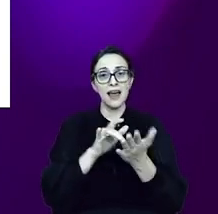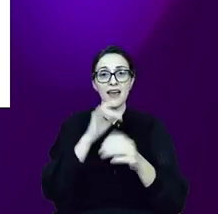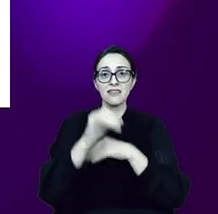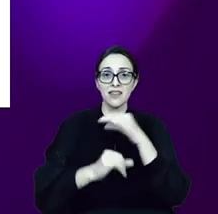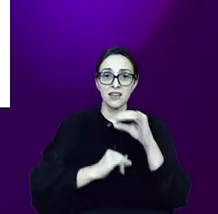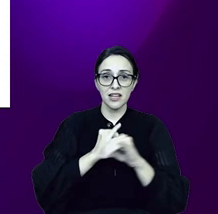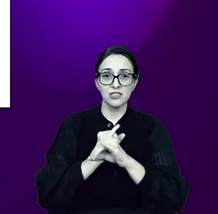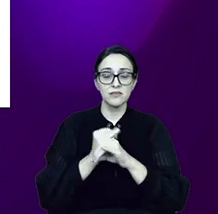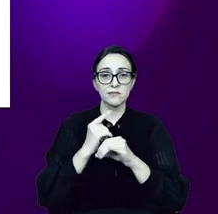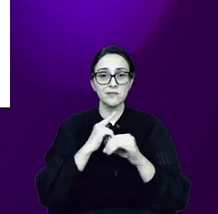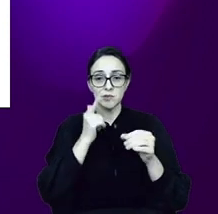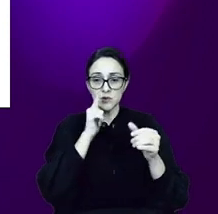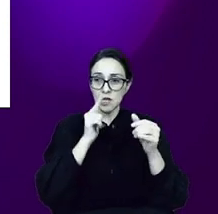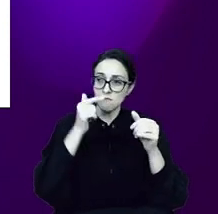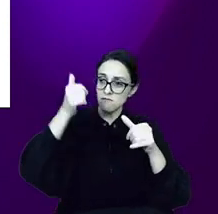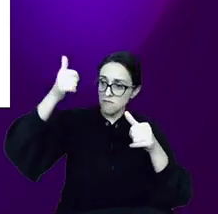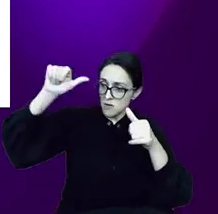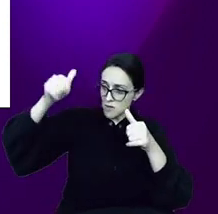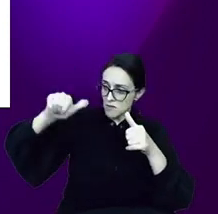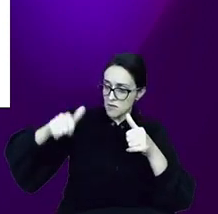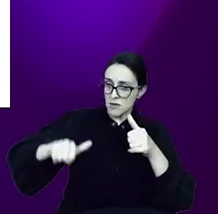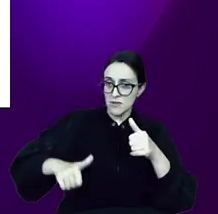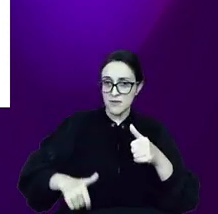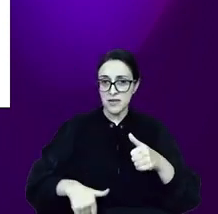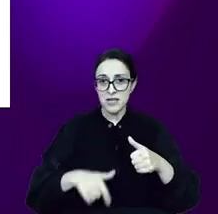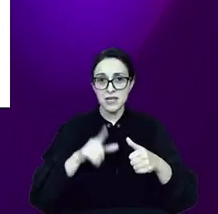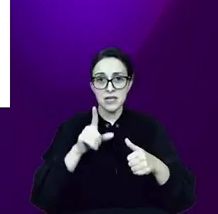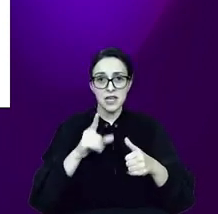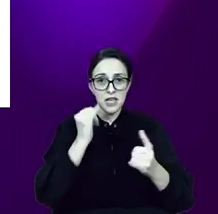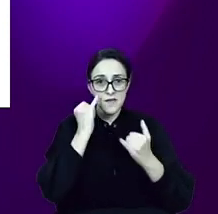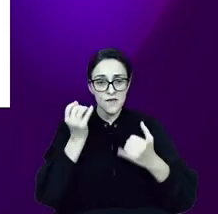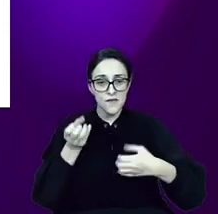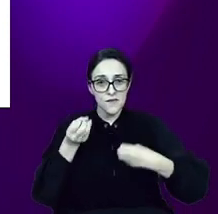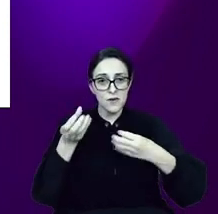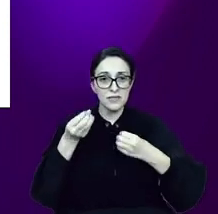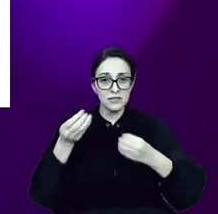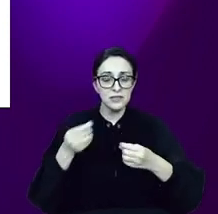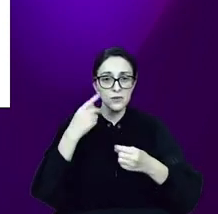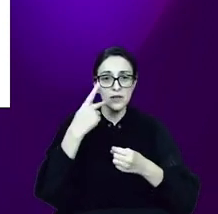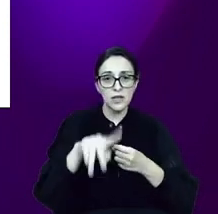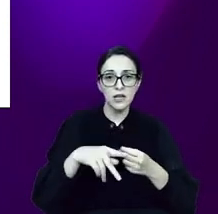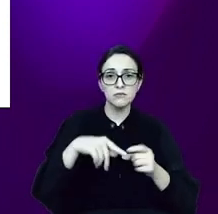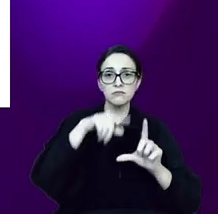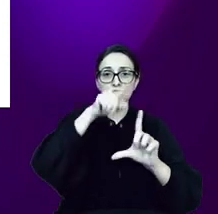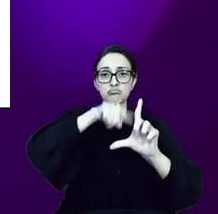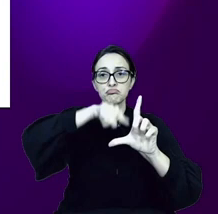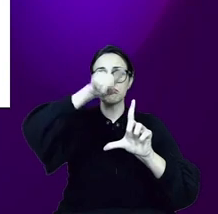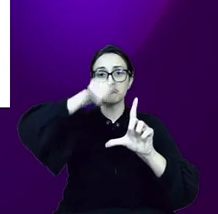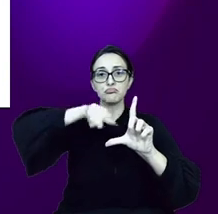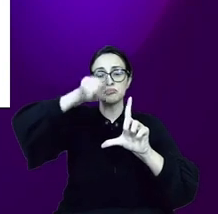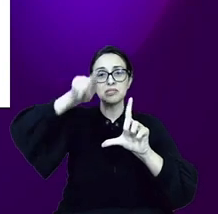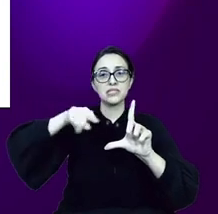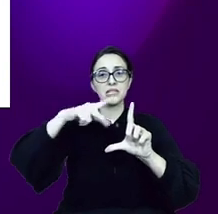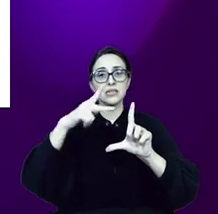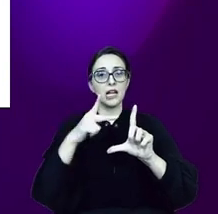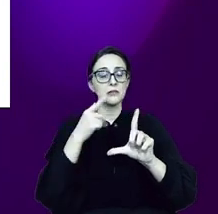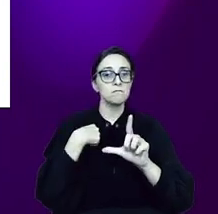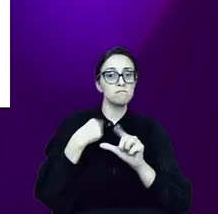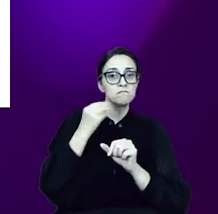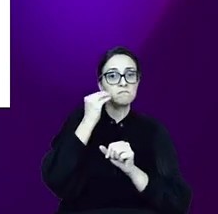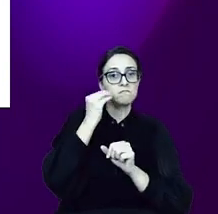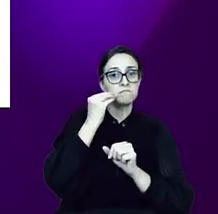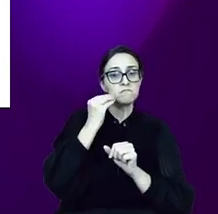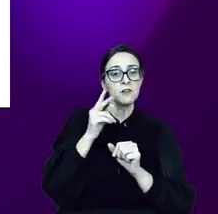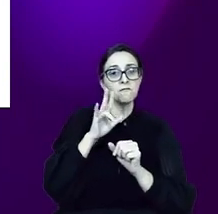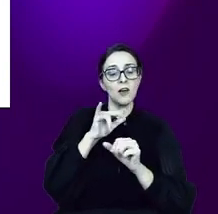internet, para que a gente possa definir, somar informações e dados clínicos, tomográficos, e laboratoriais, qual vai ser